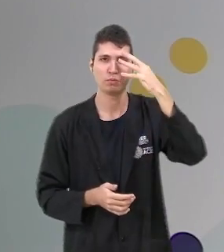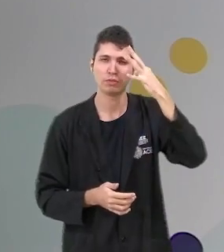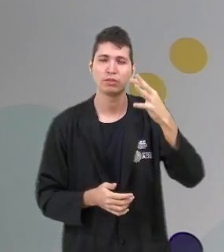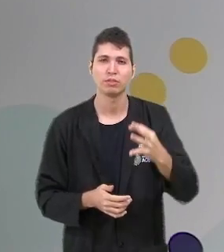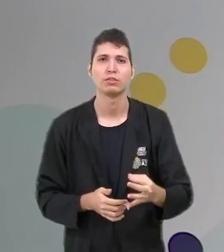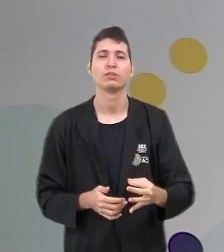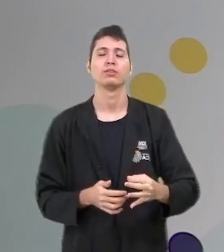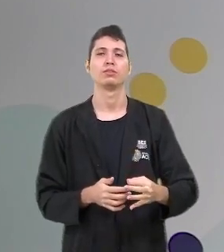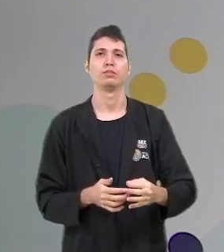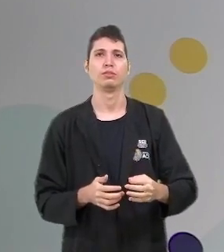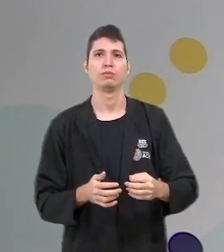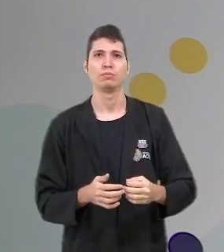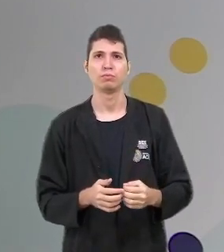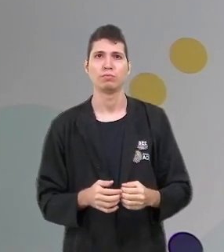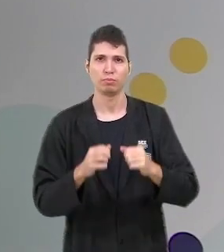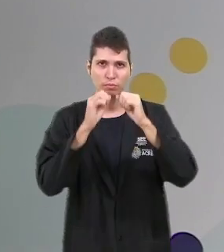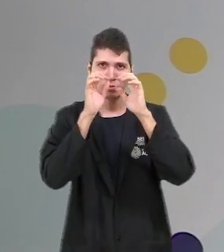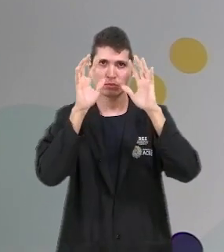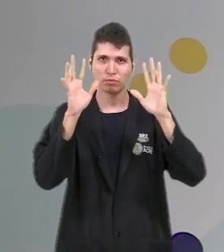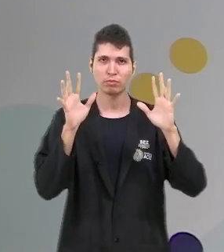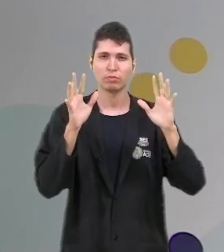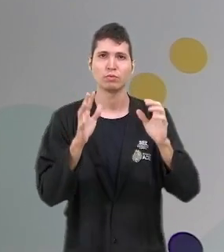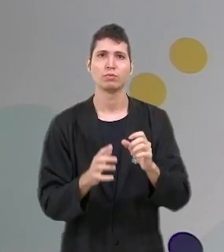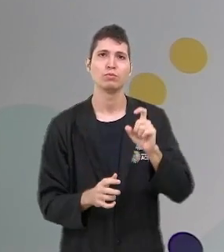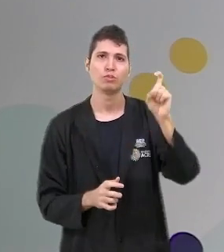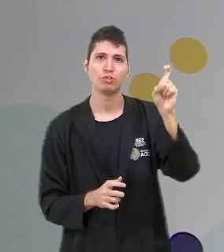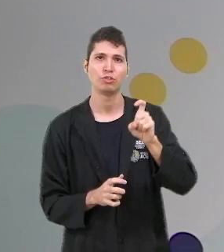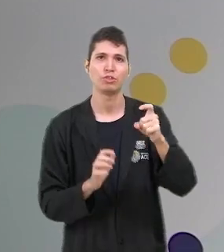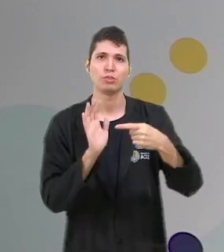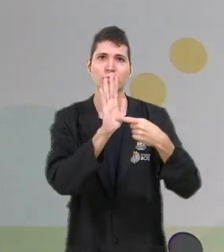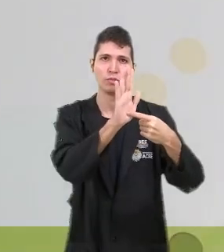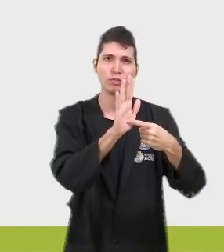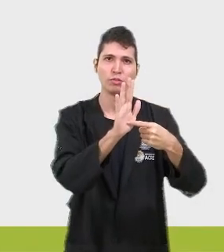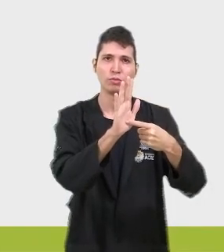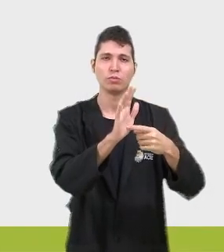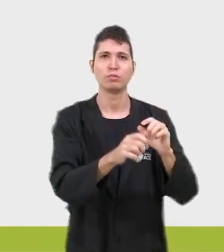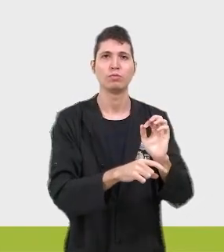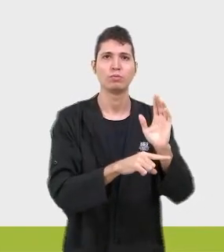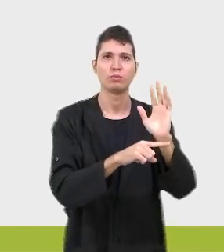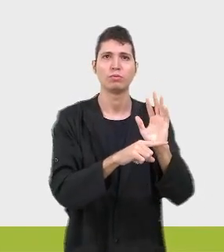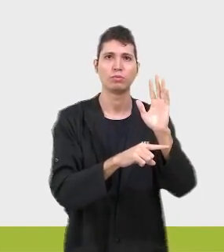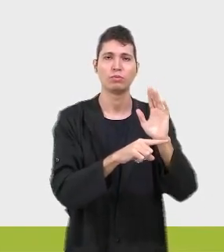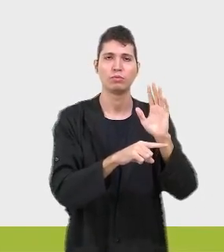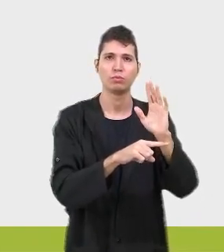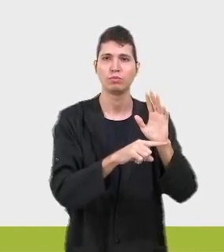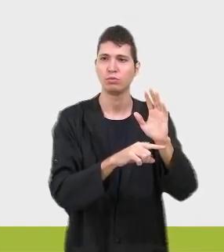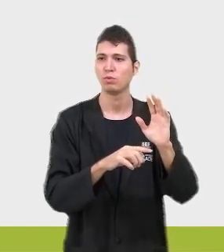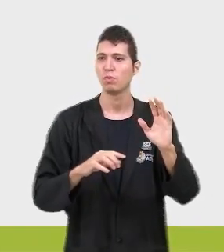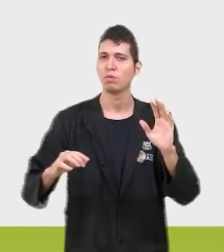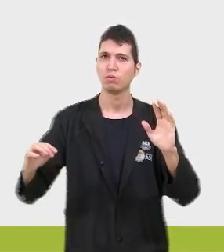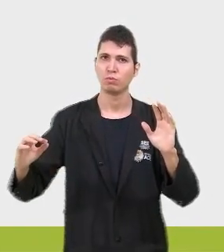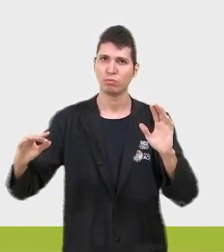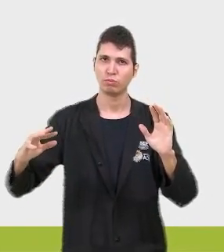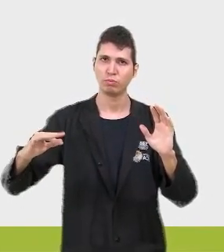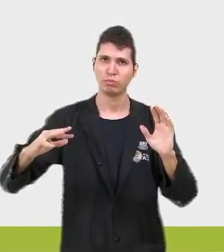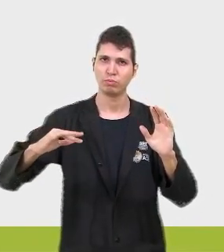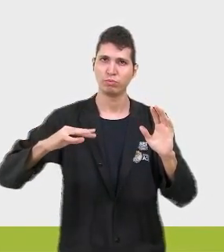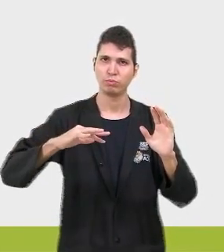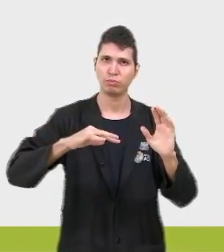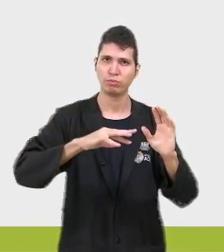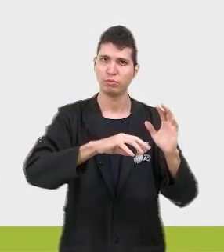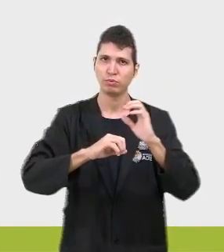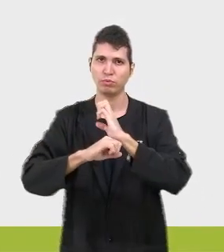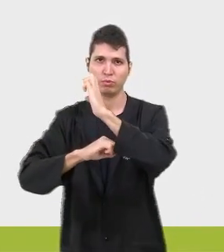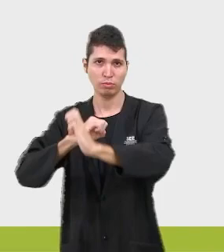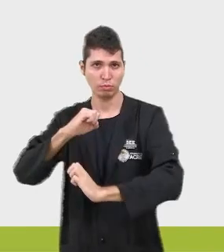tenho um elemento que eu vou chamar de X no estado gasoso, ele vai receber aí um elétron, já que ele vai receber